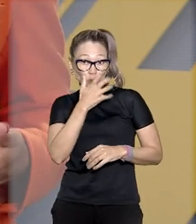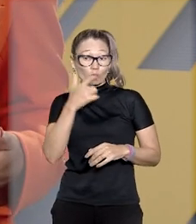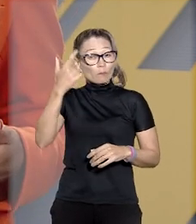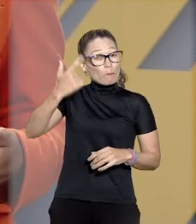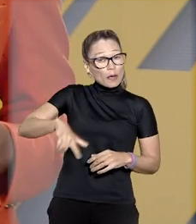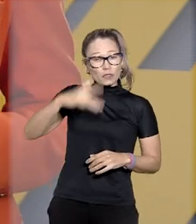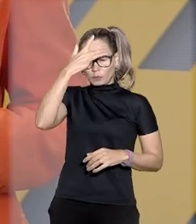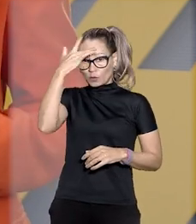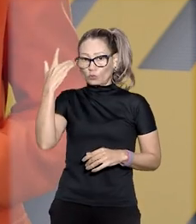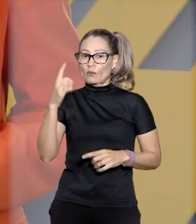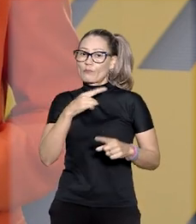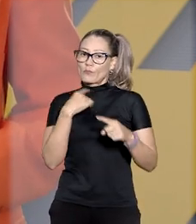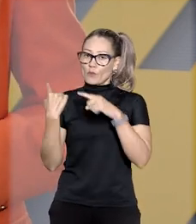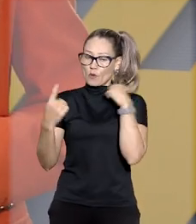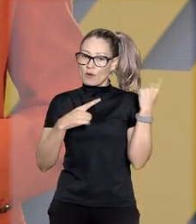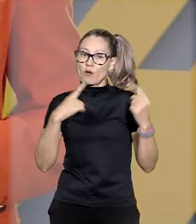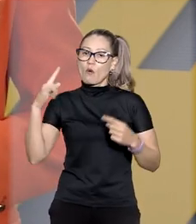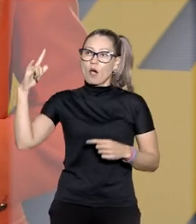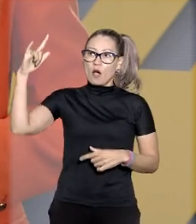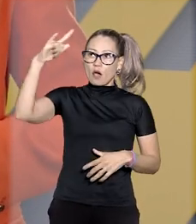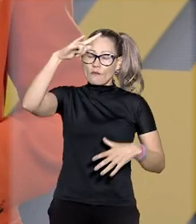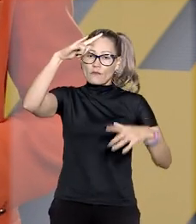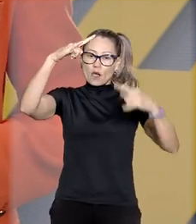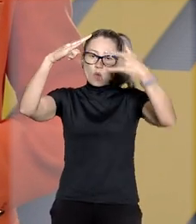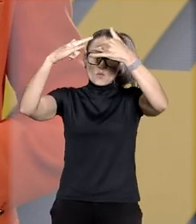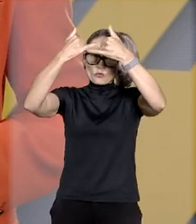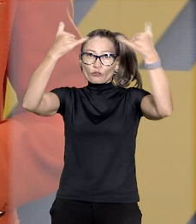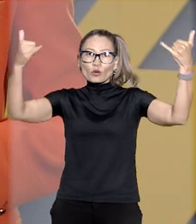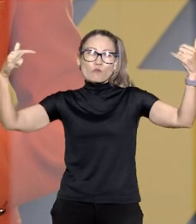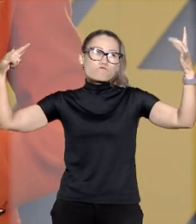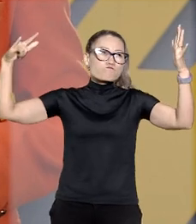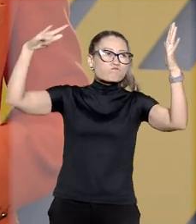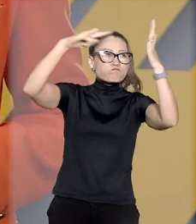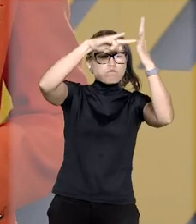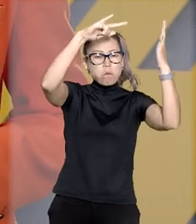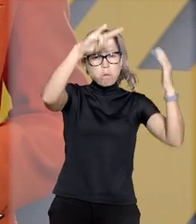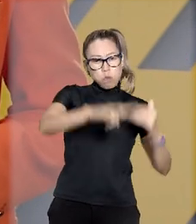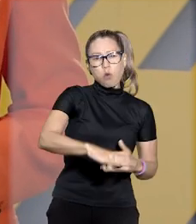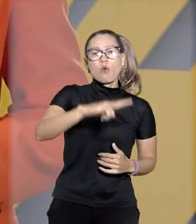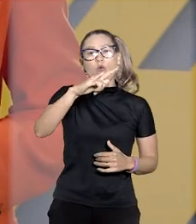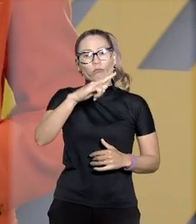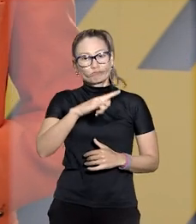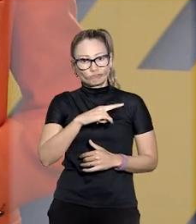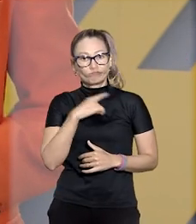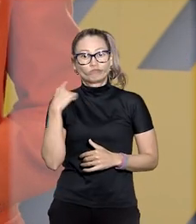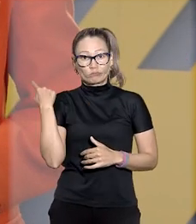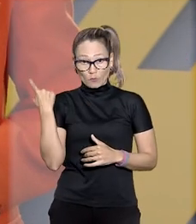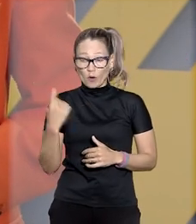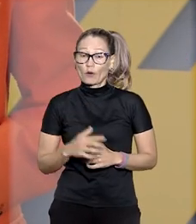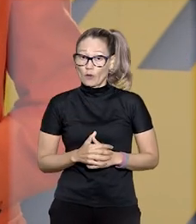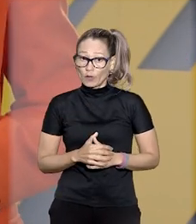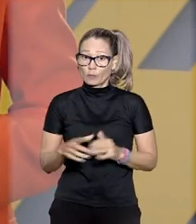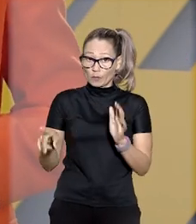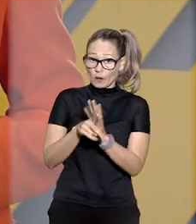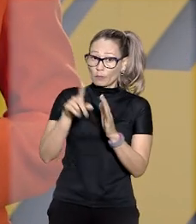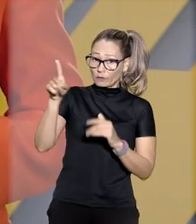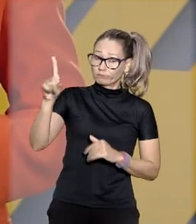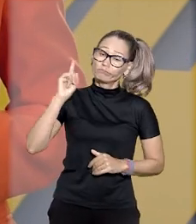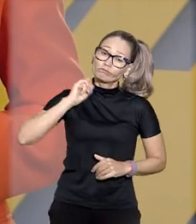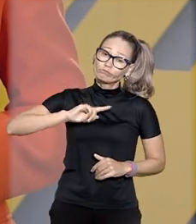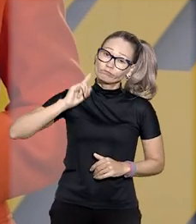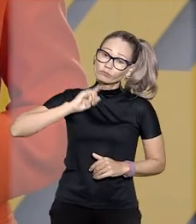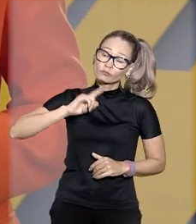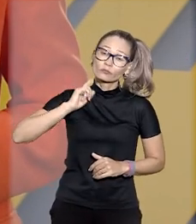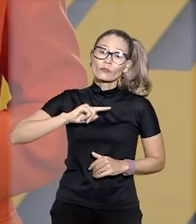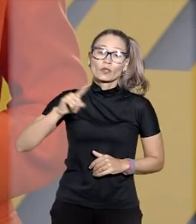demais passageiros e tripulantes. O avião caiu ao se chocar com um fio de distribuição da Companhia Energética de Minas Gerais.